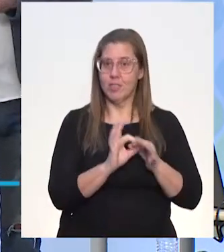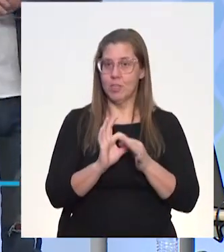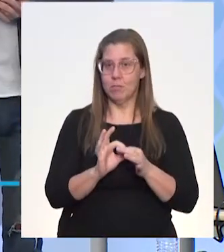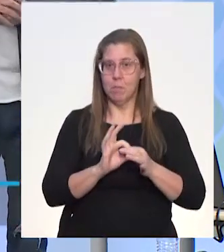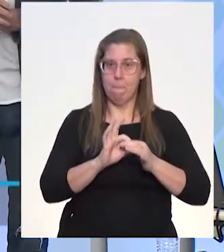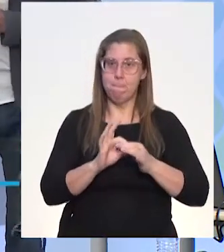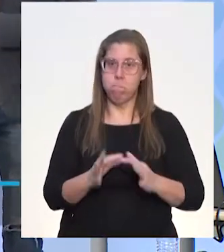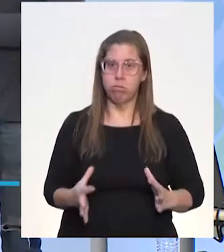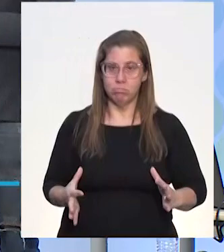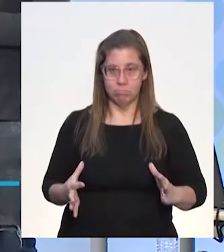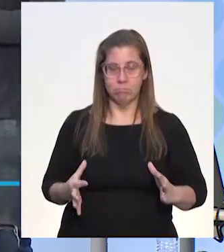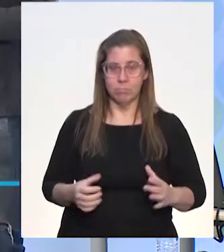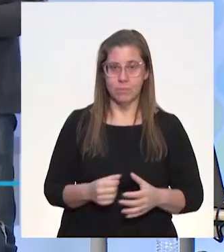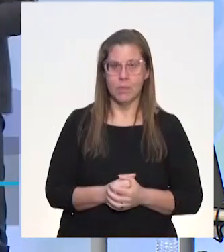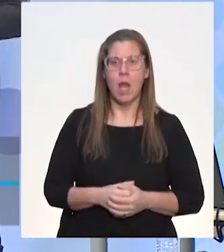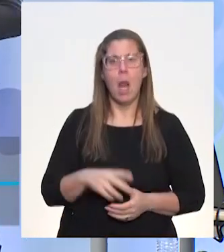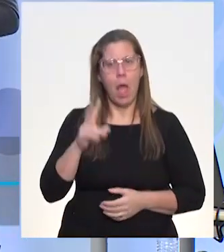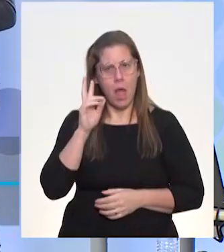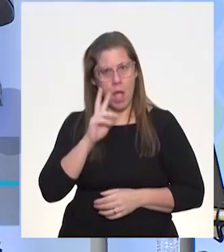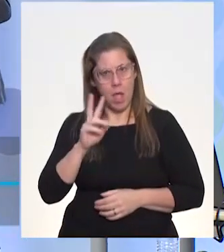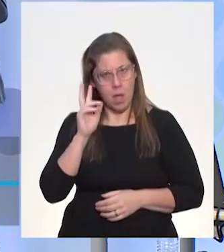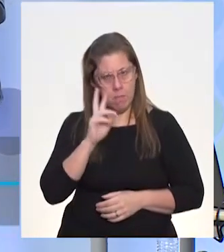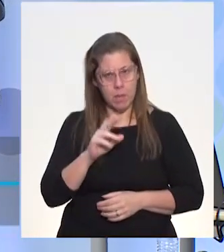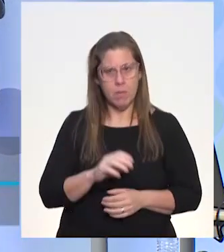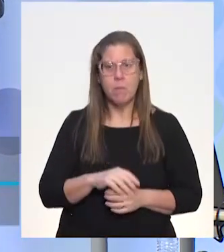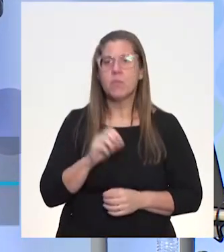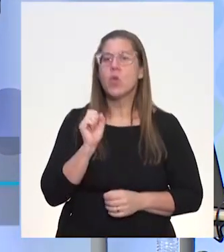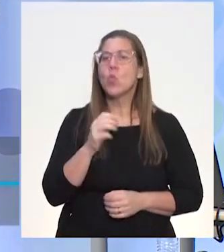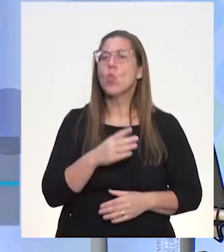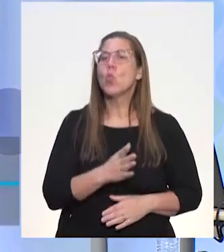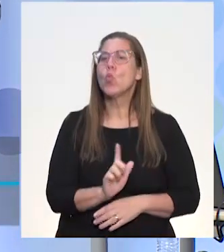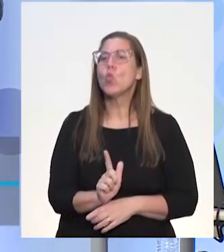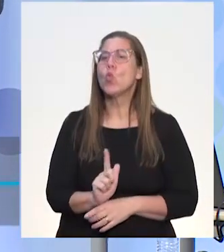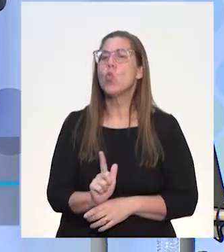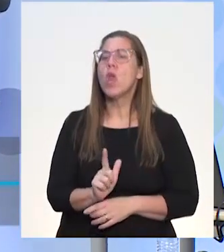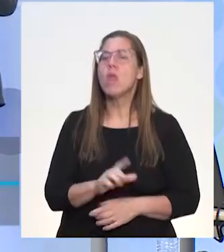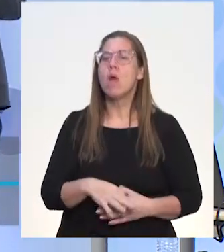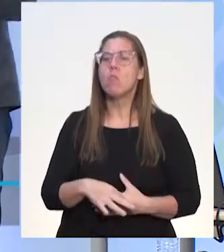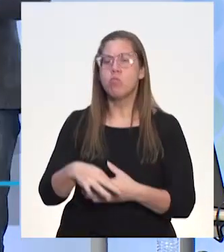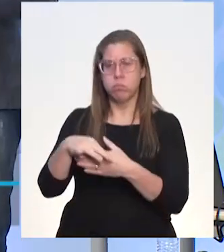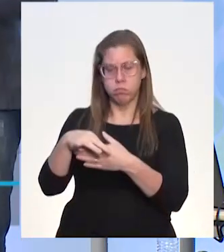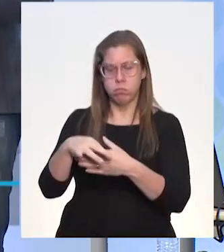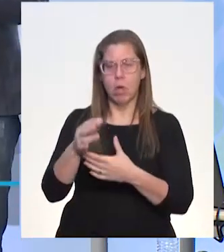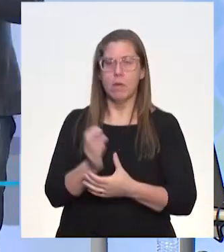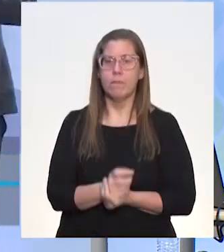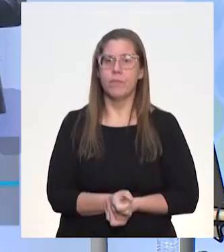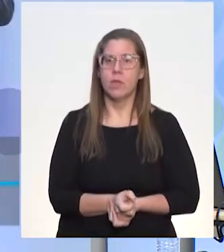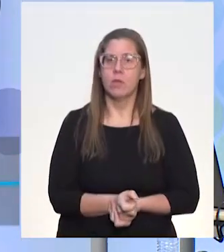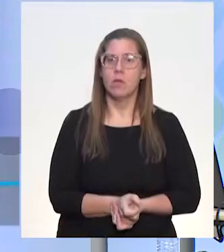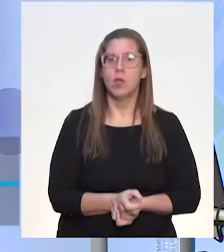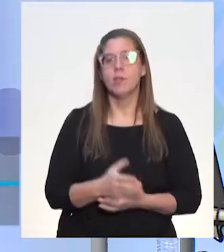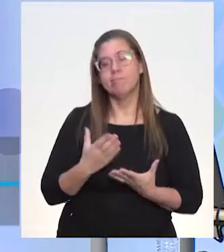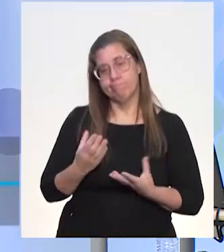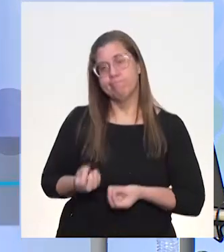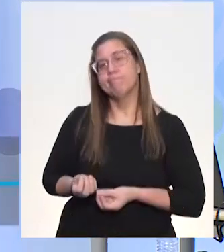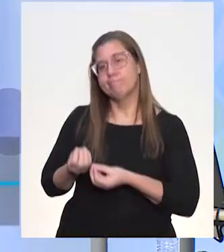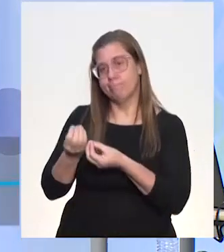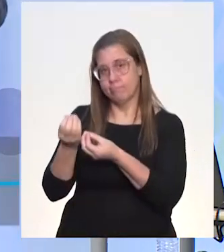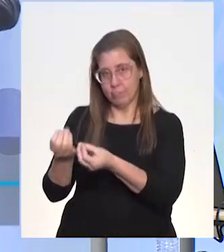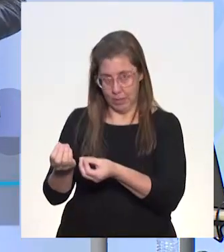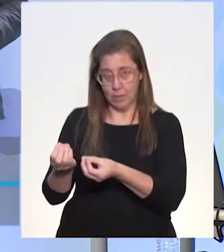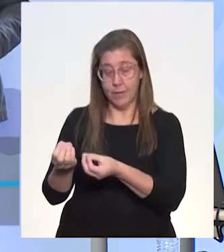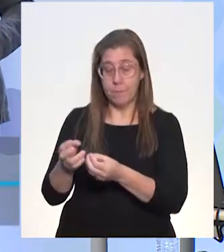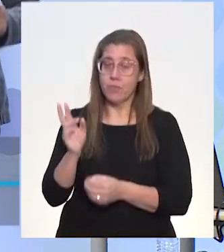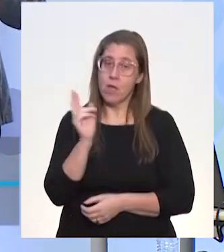Lenin, o grande líder bolchevique da Revolução Russa, acaba cedendo